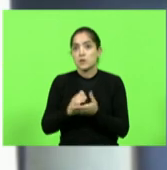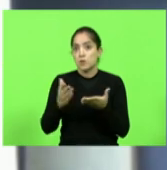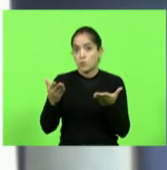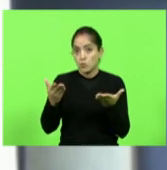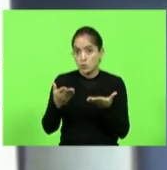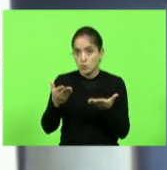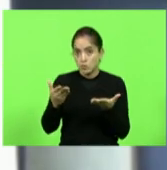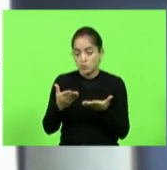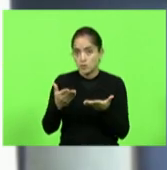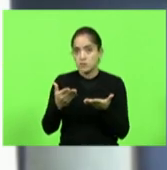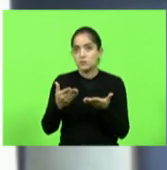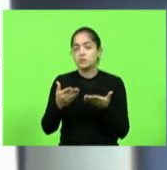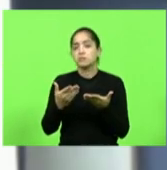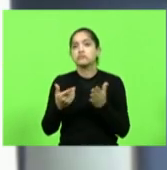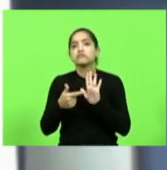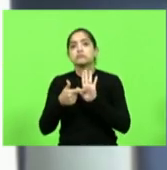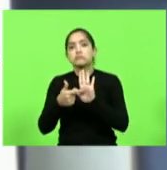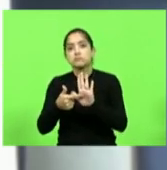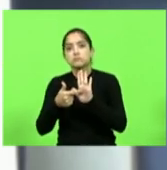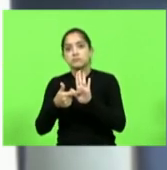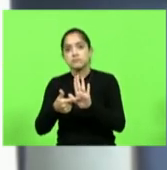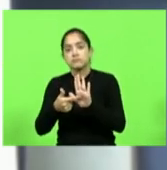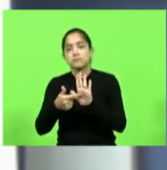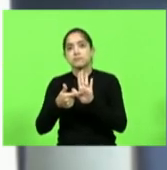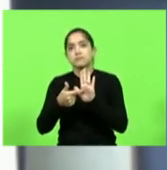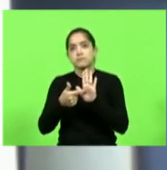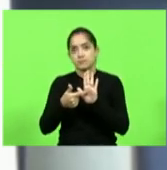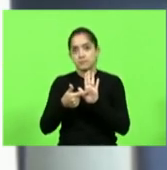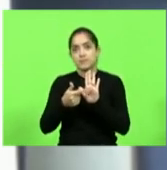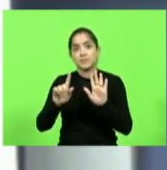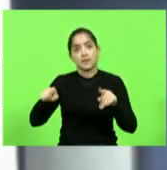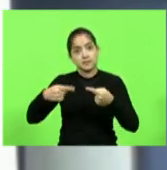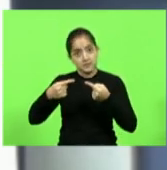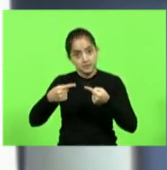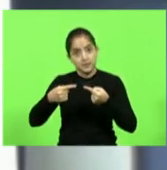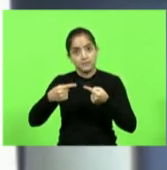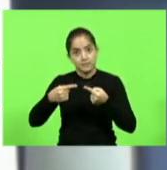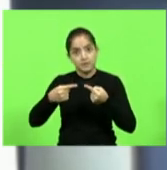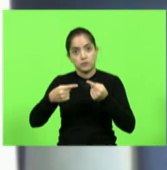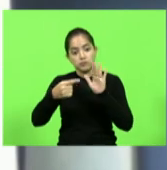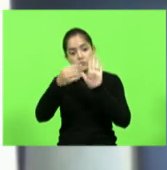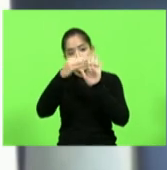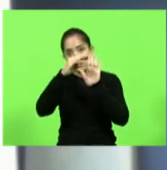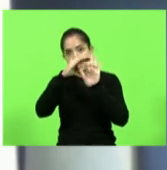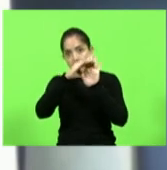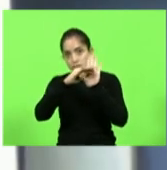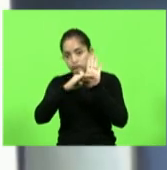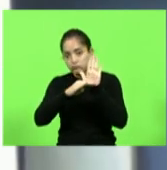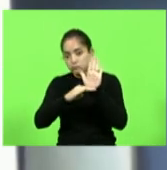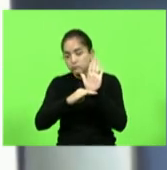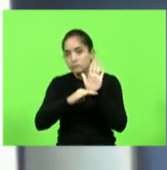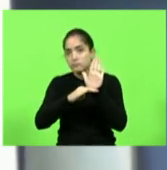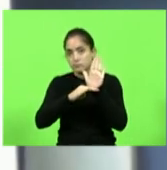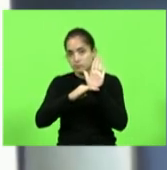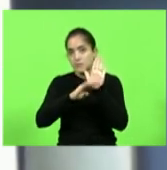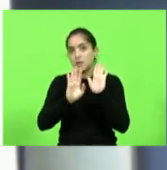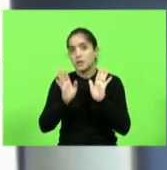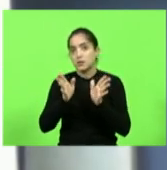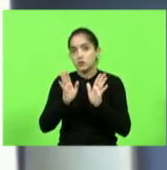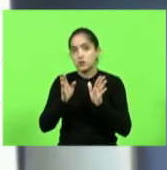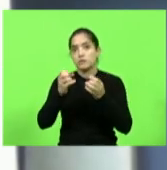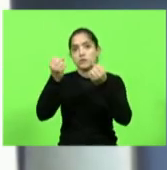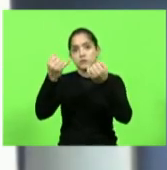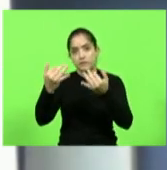trouxe também esses desafios que estão colocados aí, que é que já foi aqui